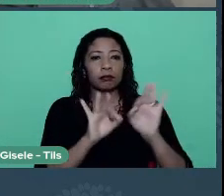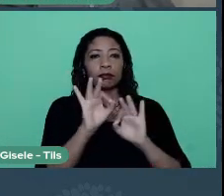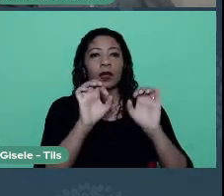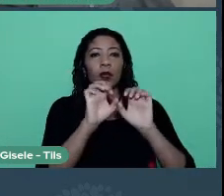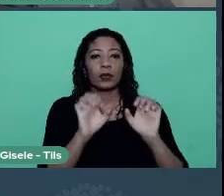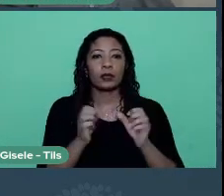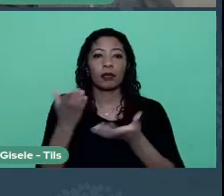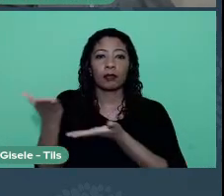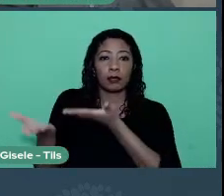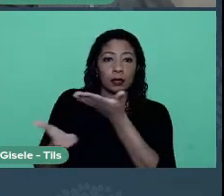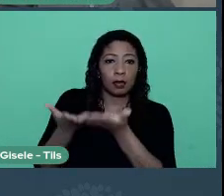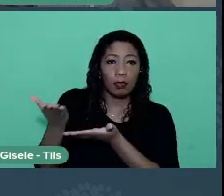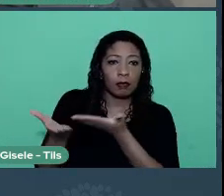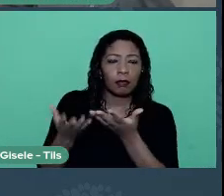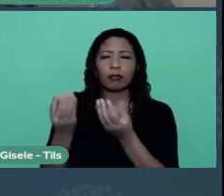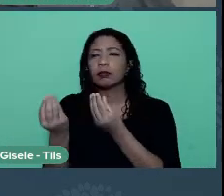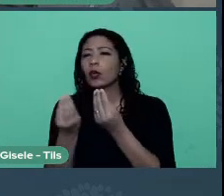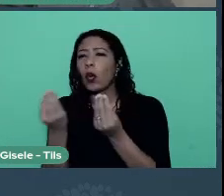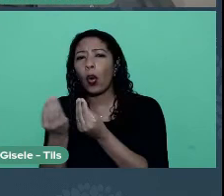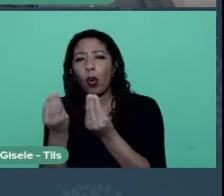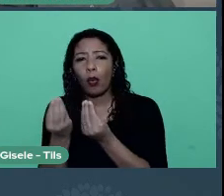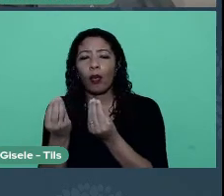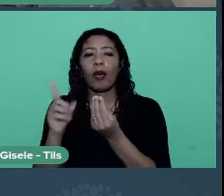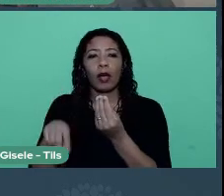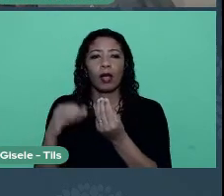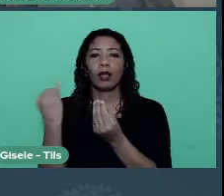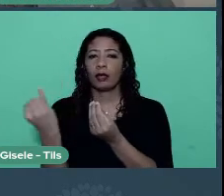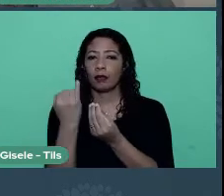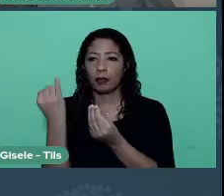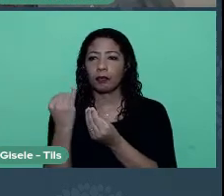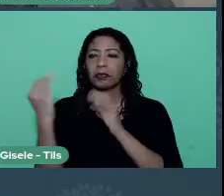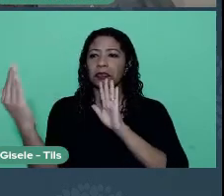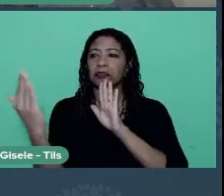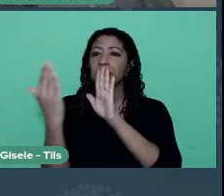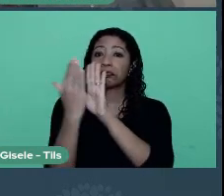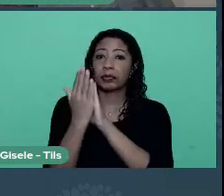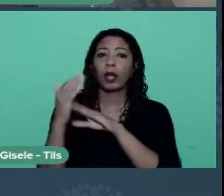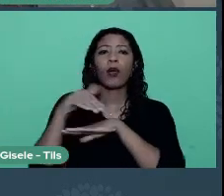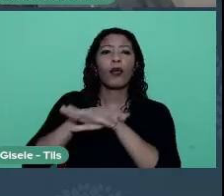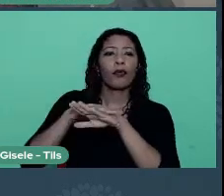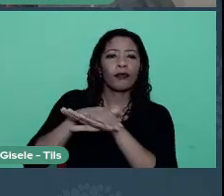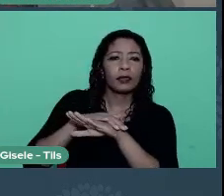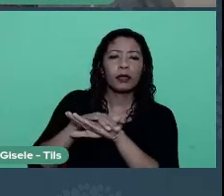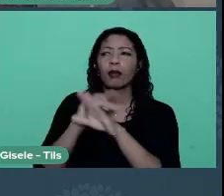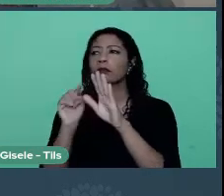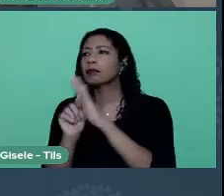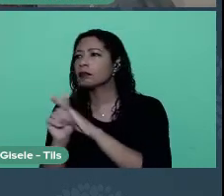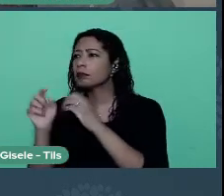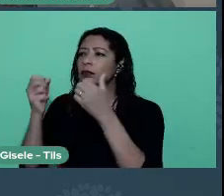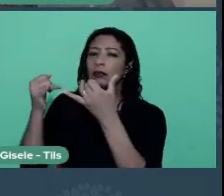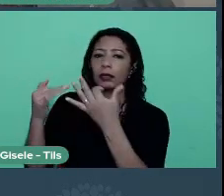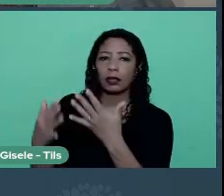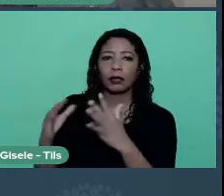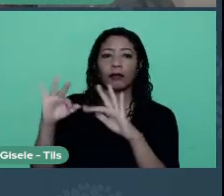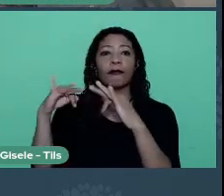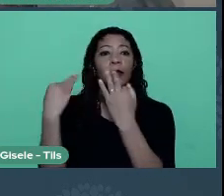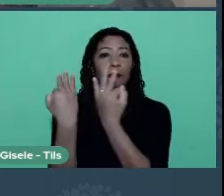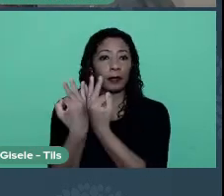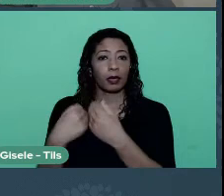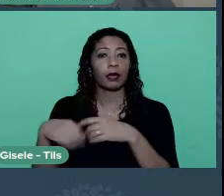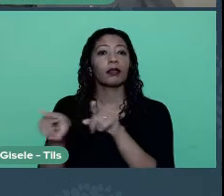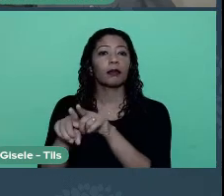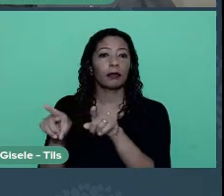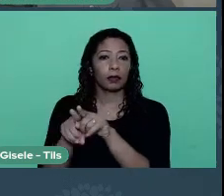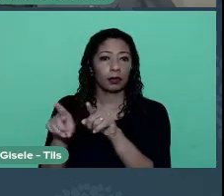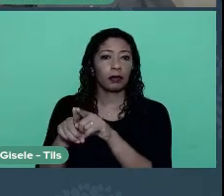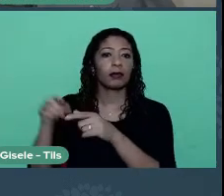realmente discutido com o próprio paciente, os familiares, porque muitas vezes, através de